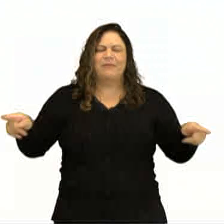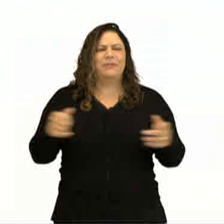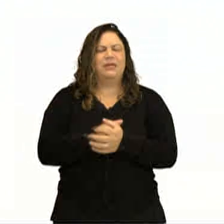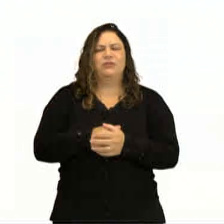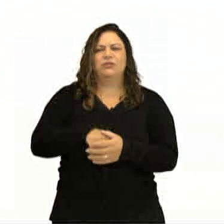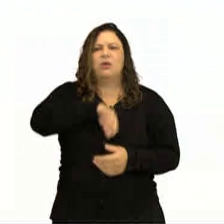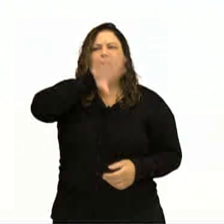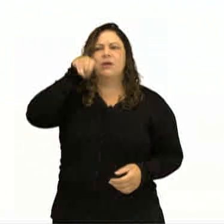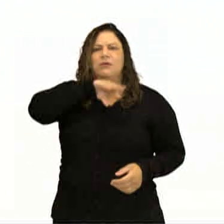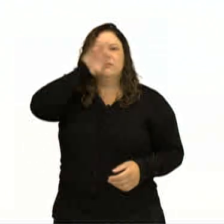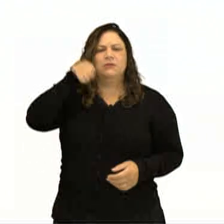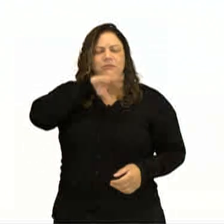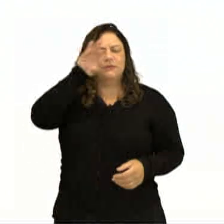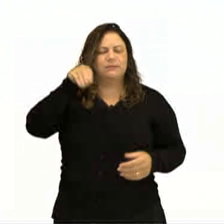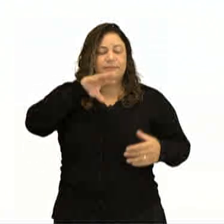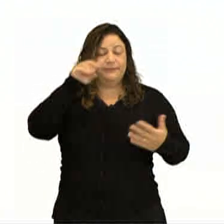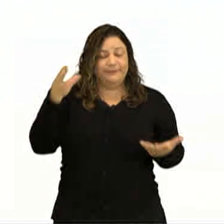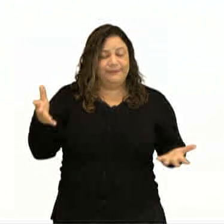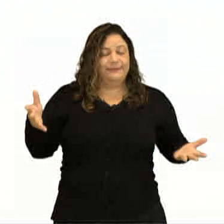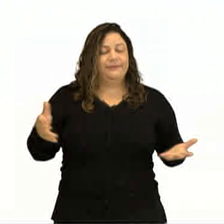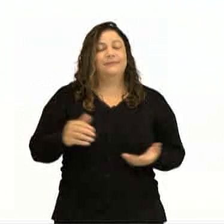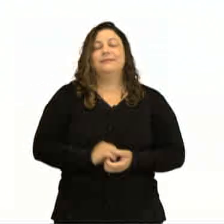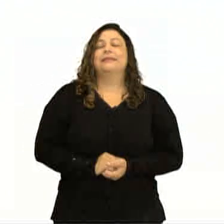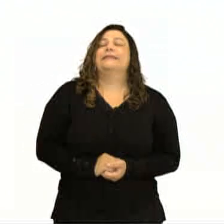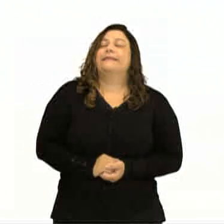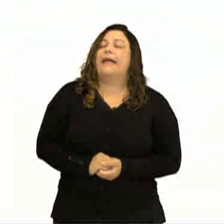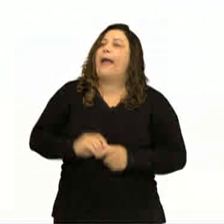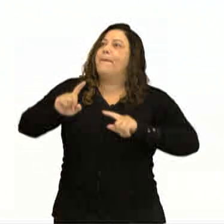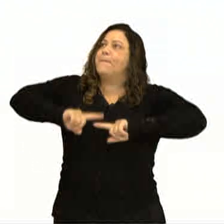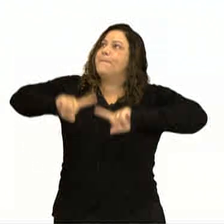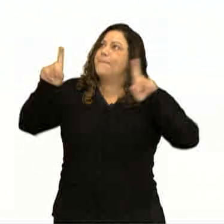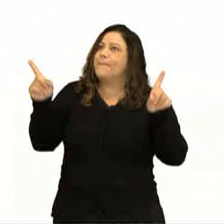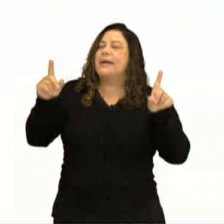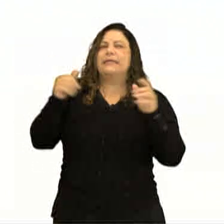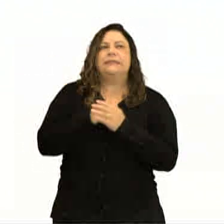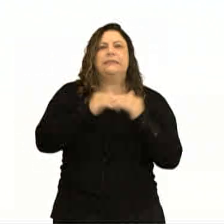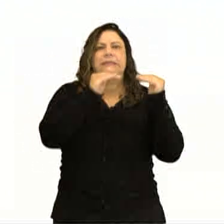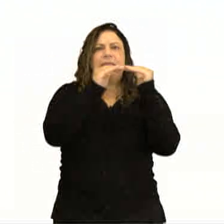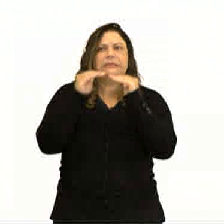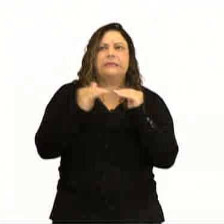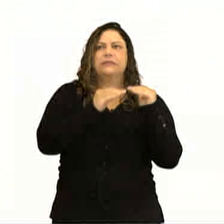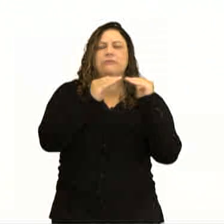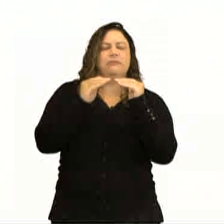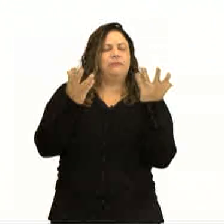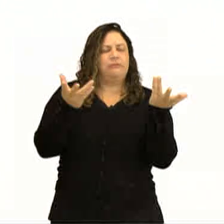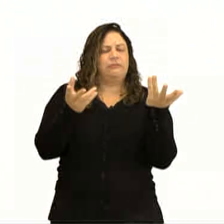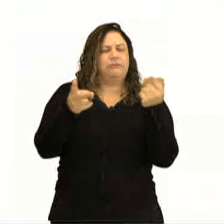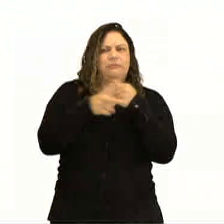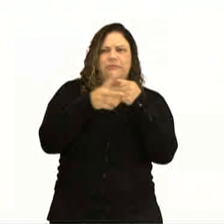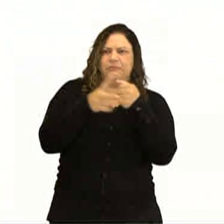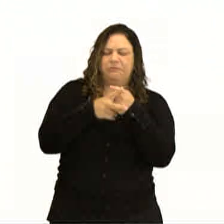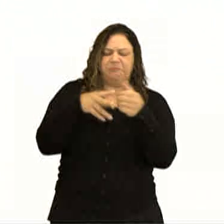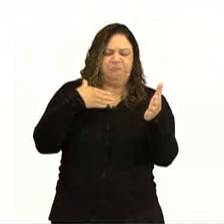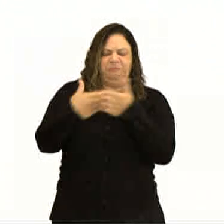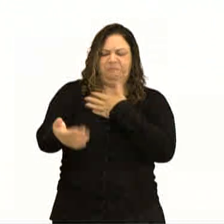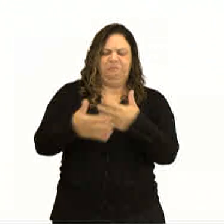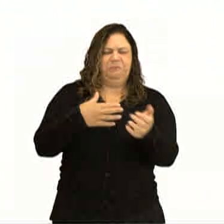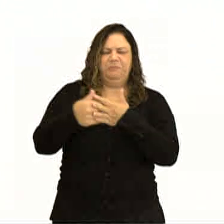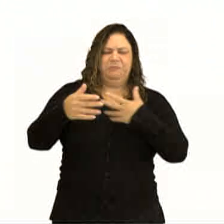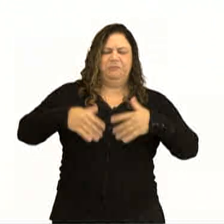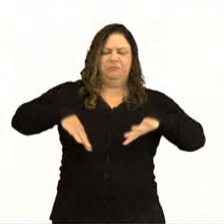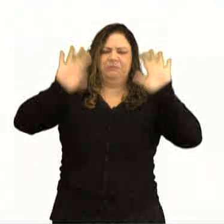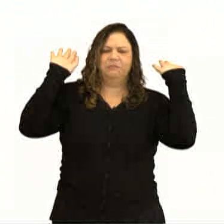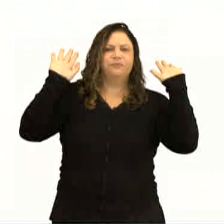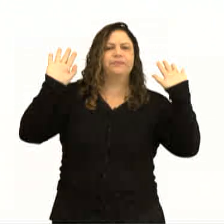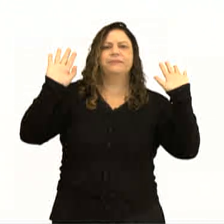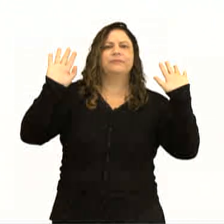lamentavelmente se havia metido de saída. Mas a concordância, qualquer verbo servia, desde